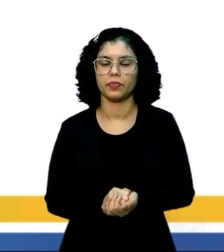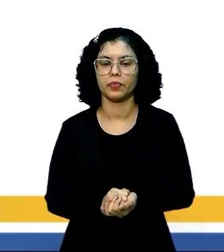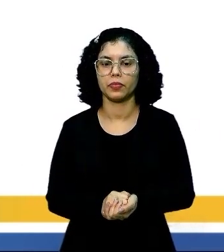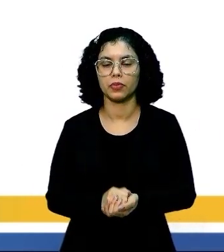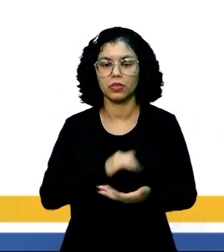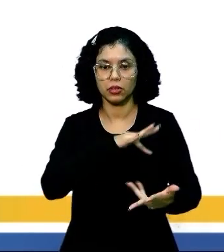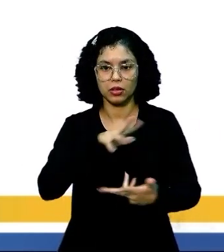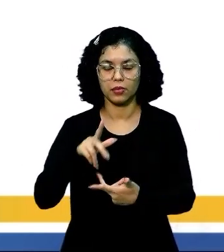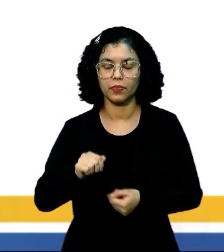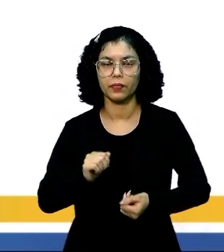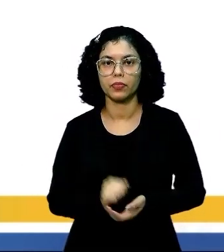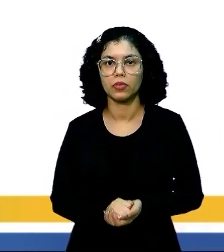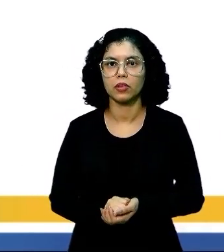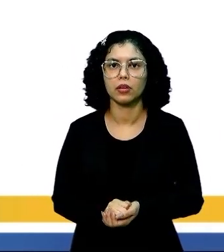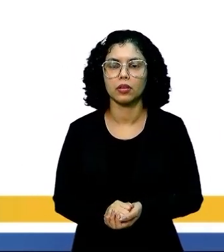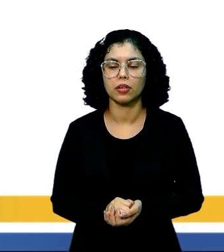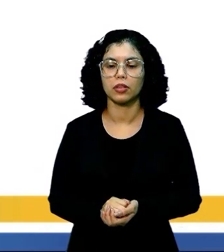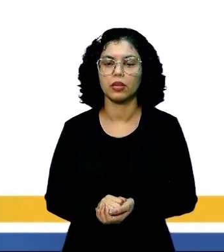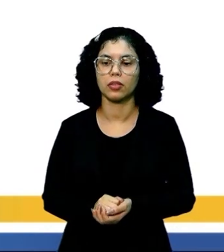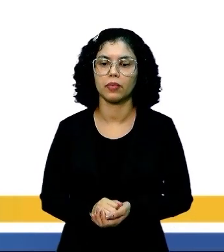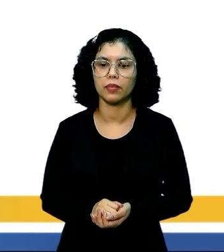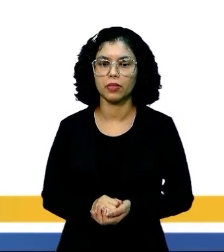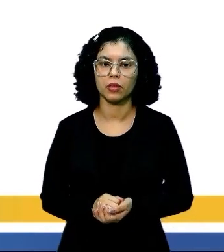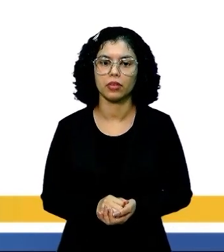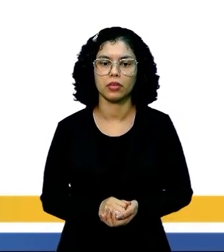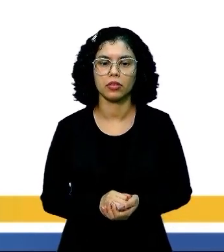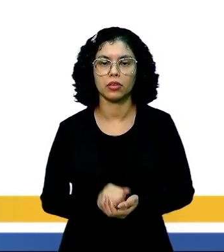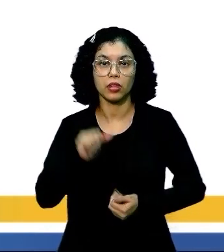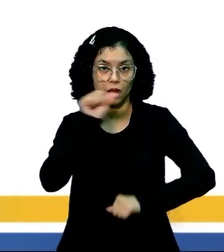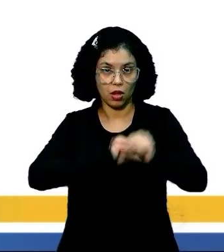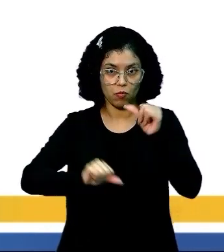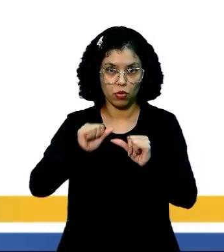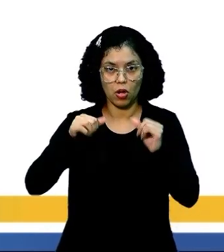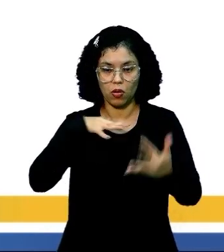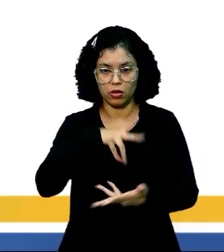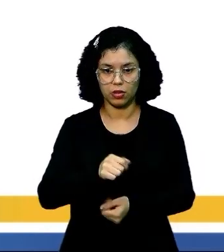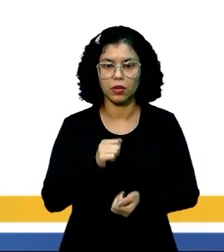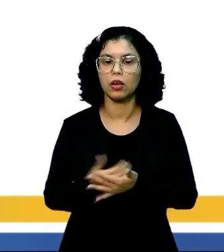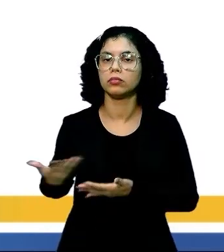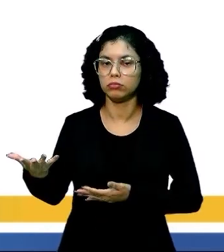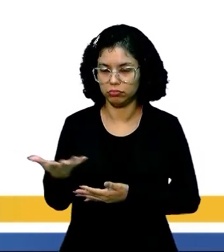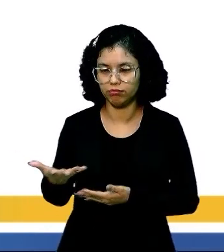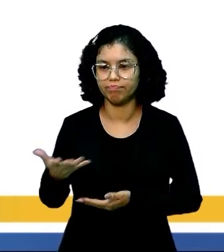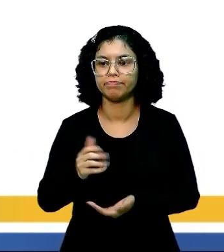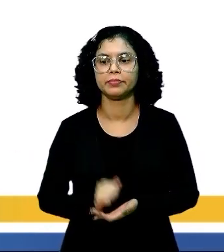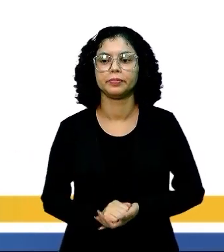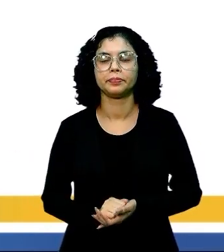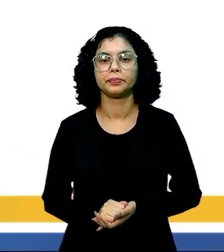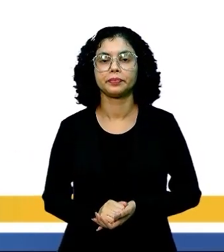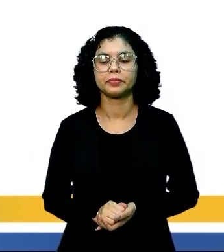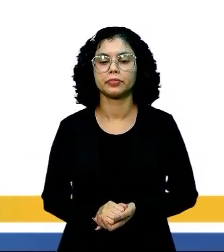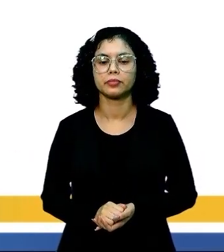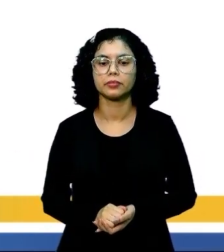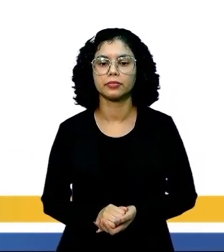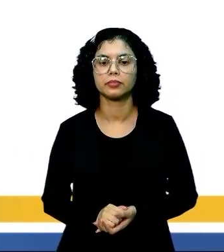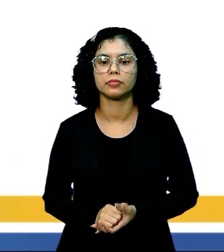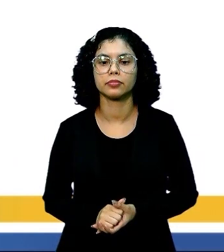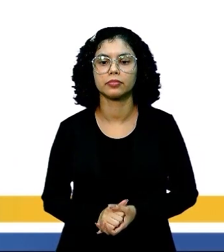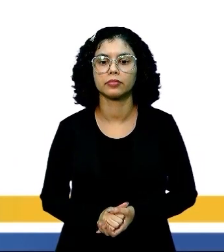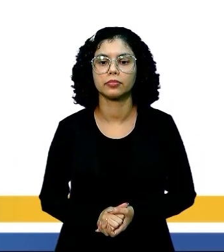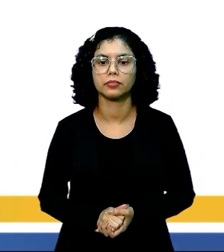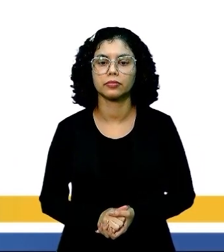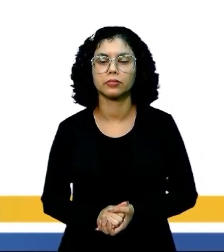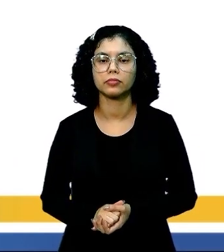cambiar o mundo. Mudar o mundo, galera, cambiar, né? É mudar. Conhecimento básico de vocabulário, né? Orelha, dentro do